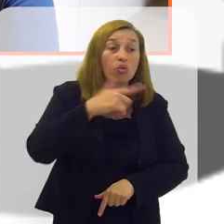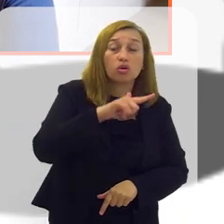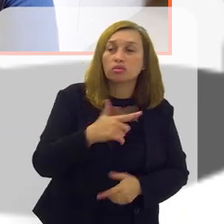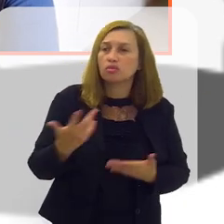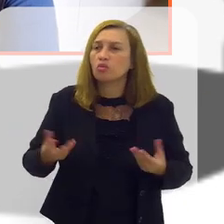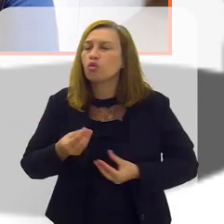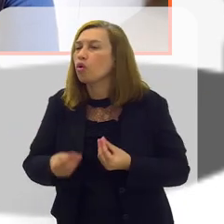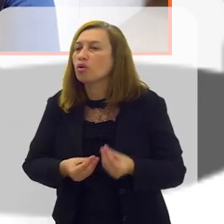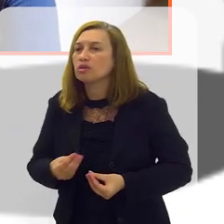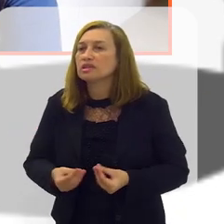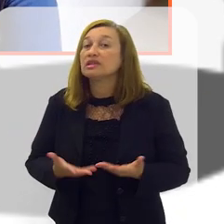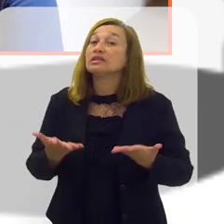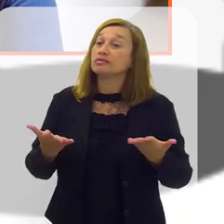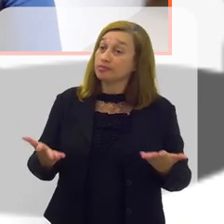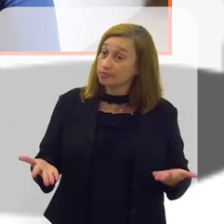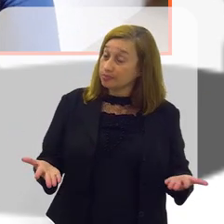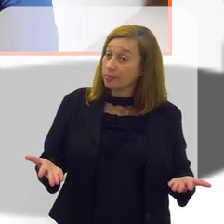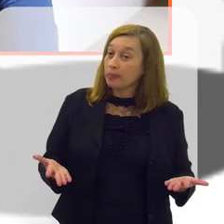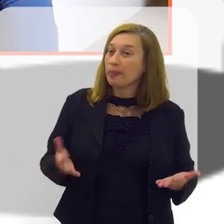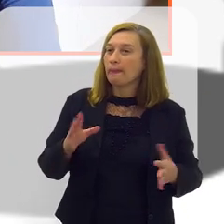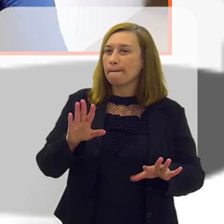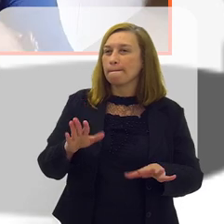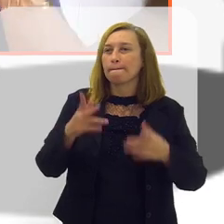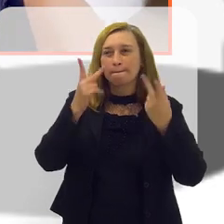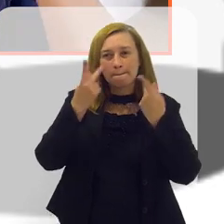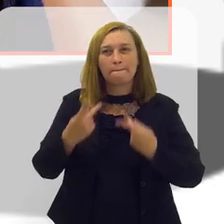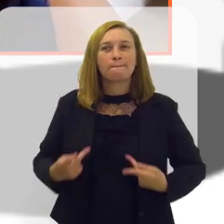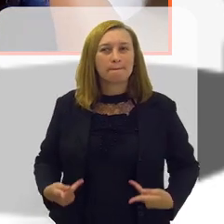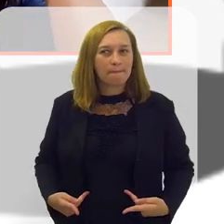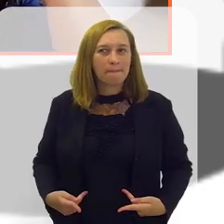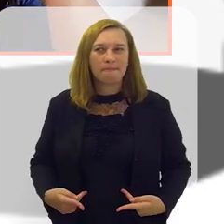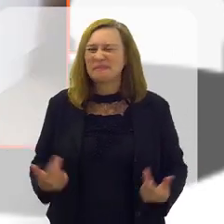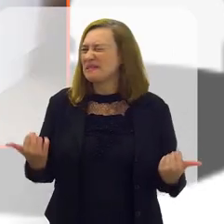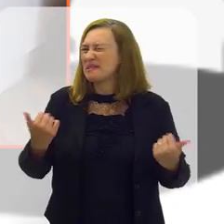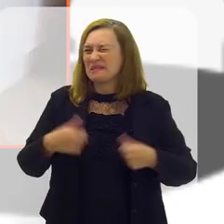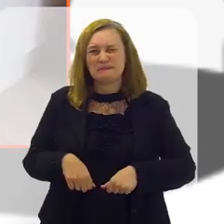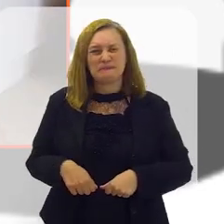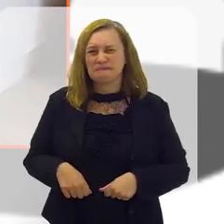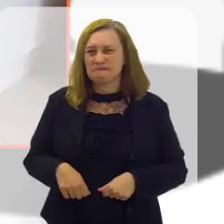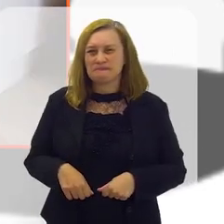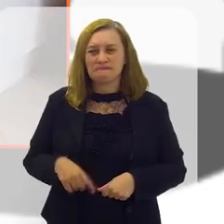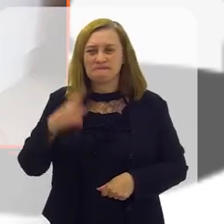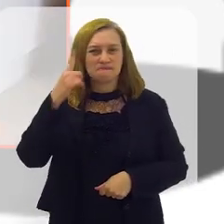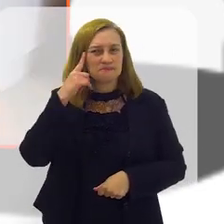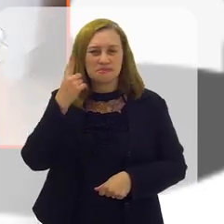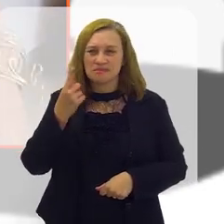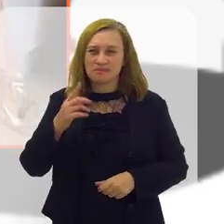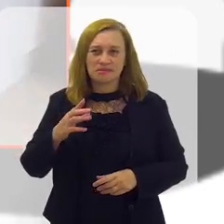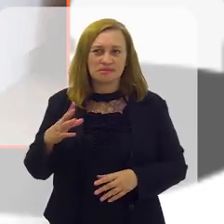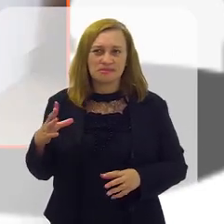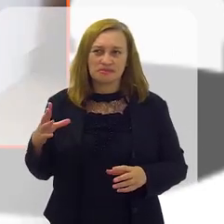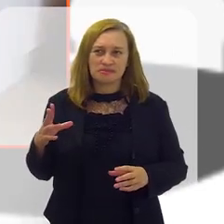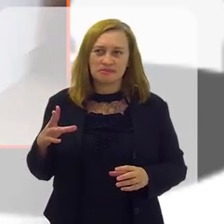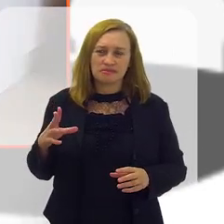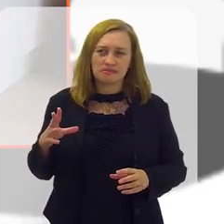assim. Aí a gente ia só para o lado humano. A gente não precisa nem ir muito longe,